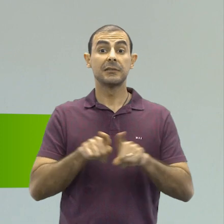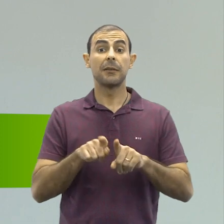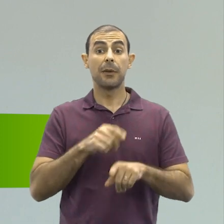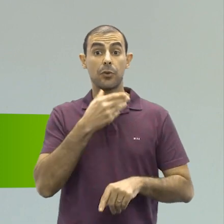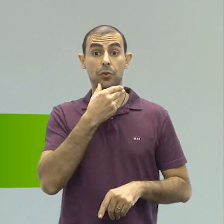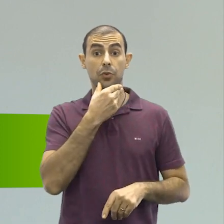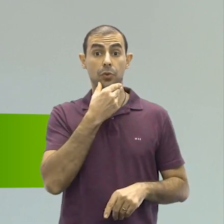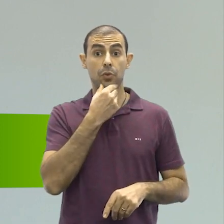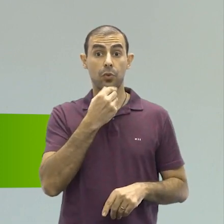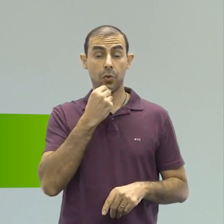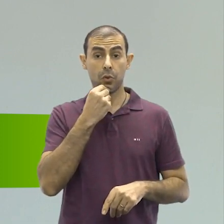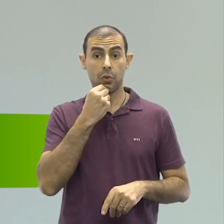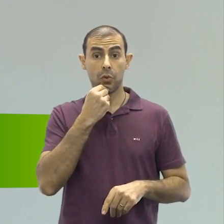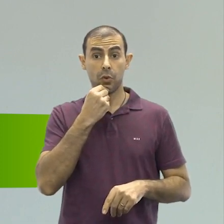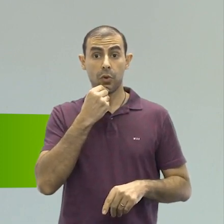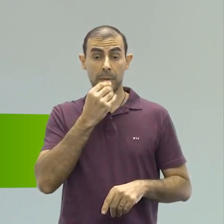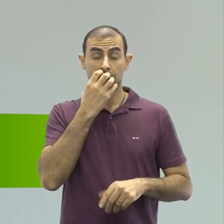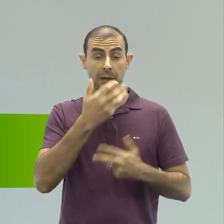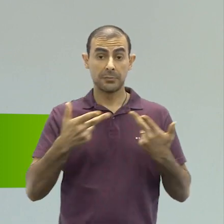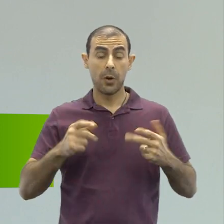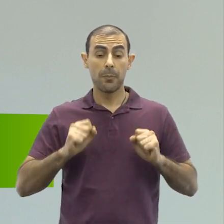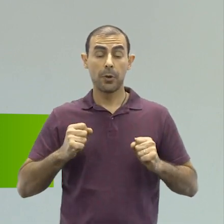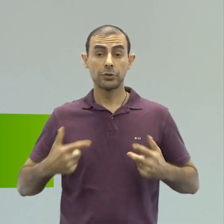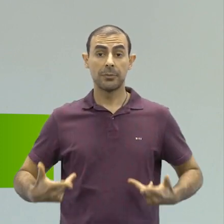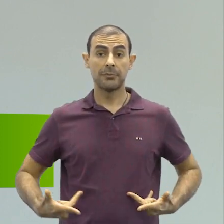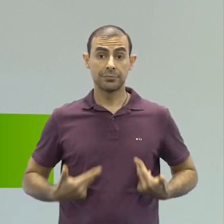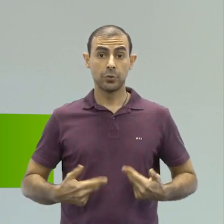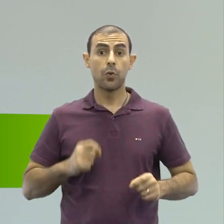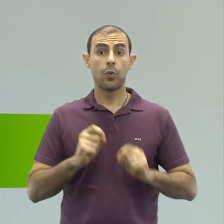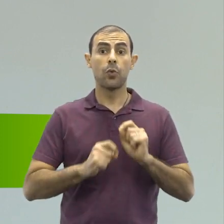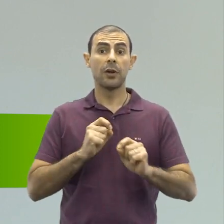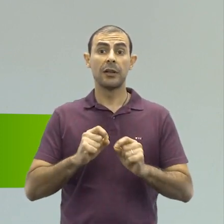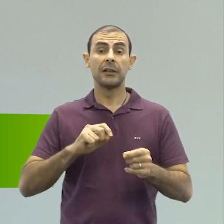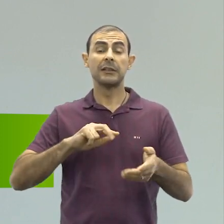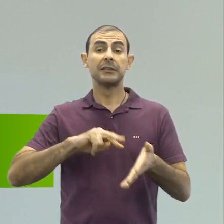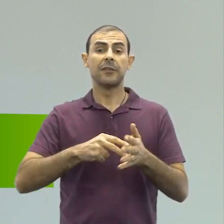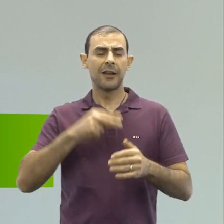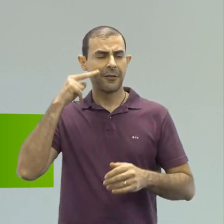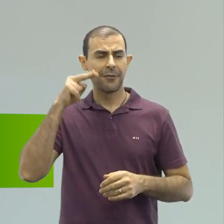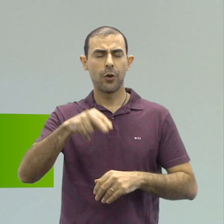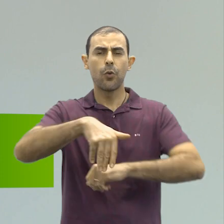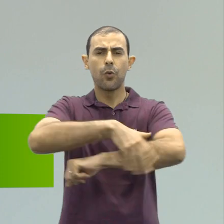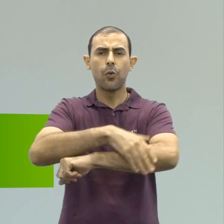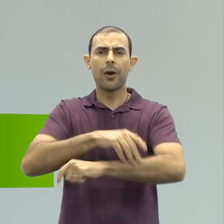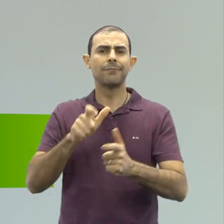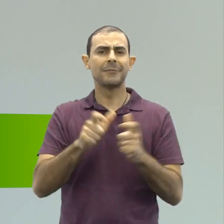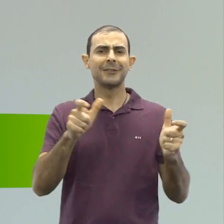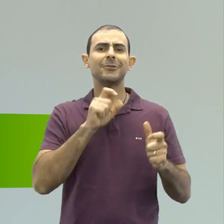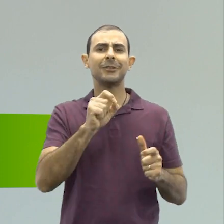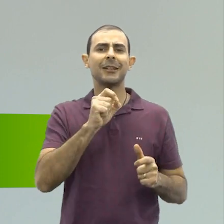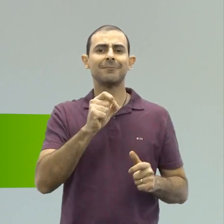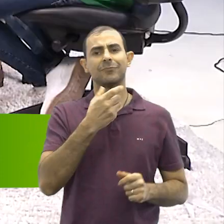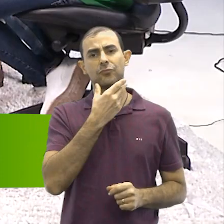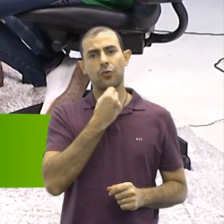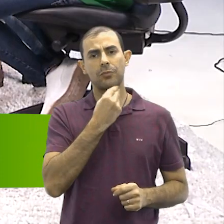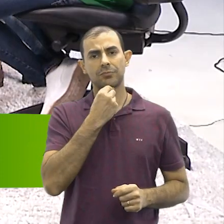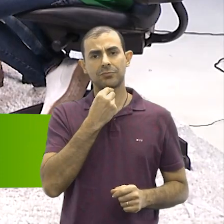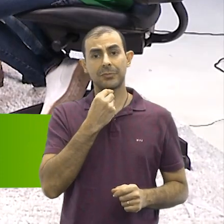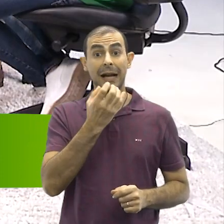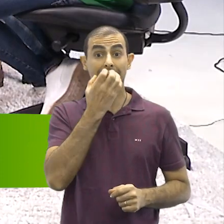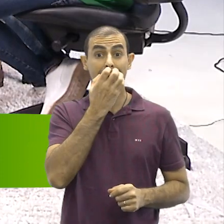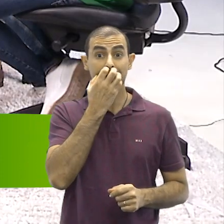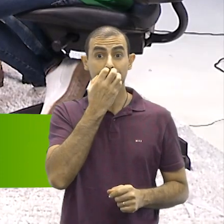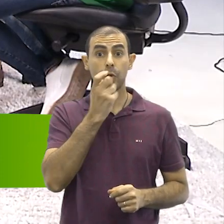muito importante, porque se você prestar atenção, a grande maioria dos animais de rua são cães machos, né? São cães. Por quê? Porque um animal, o